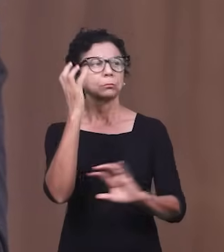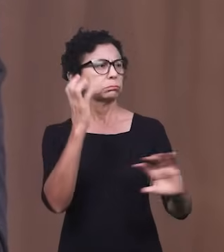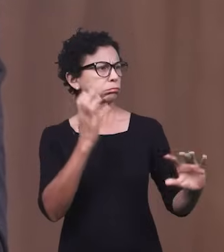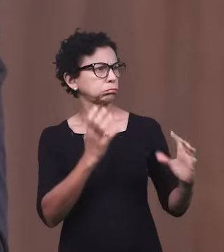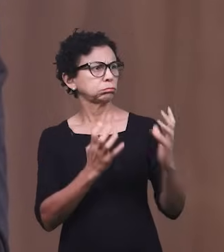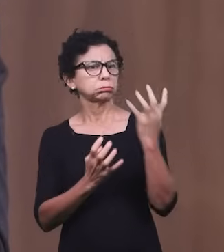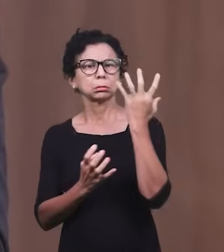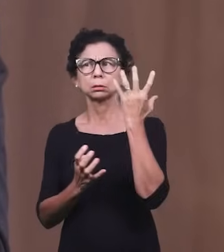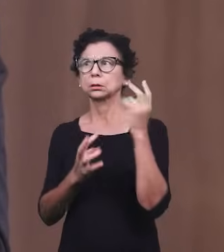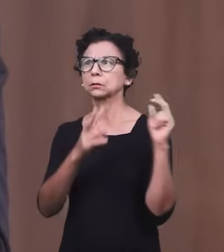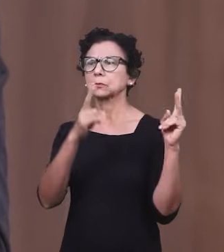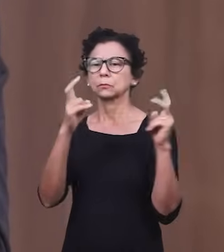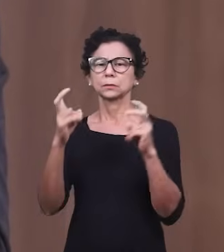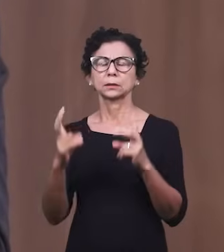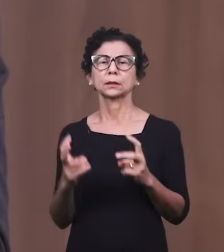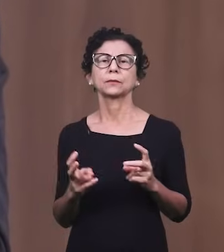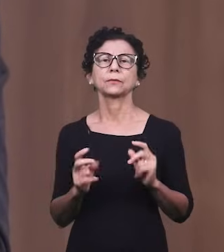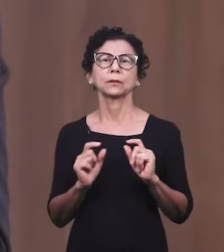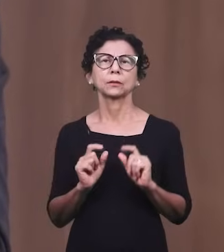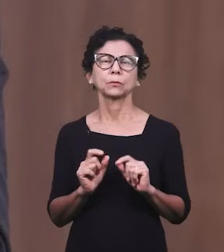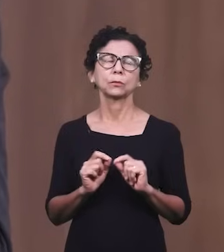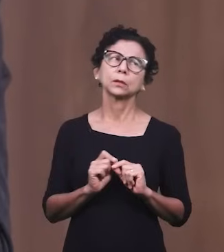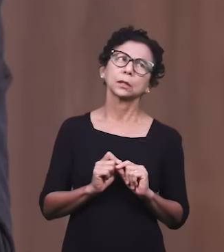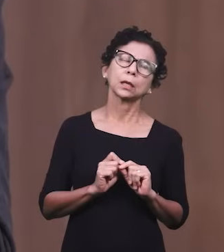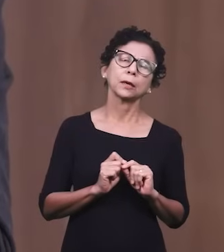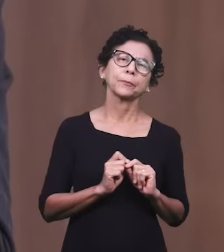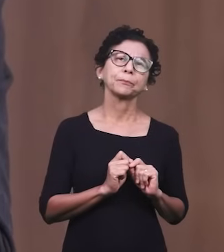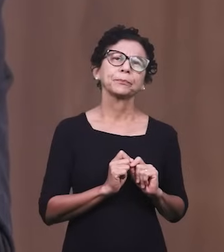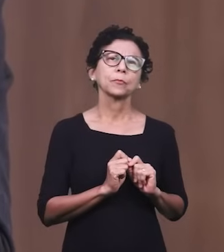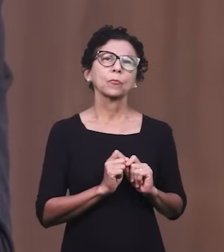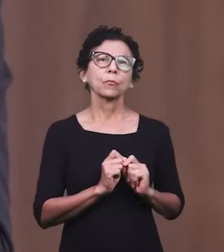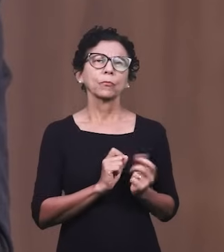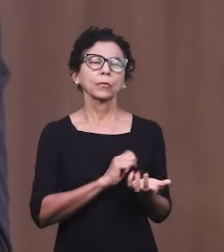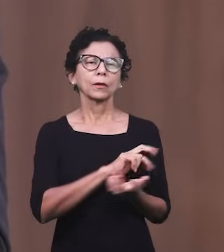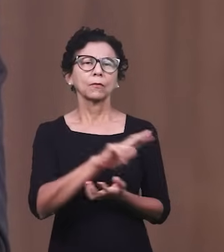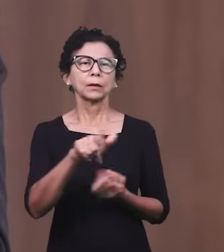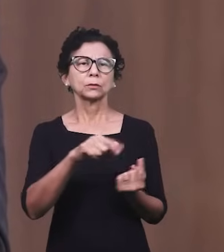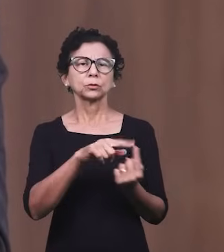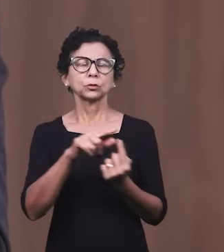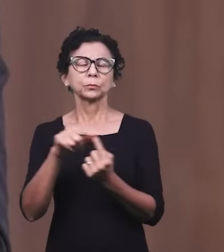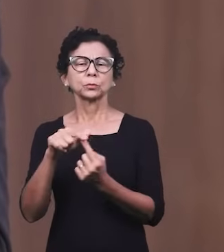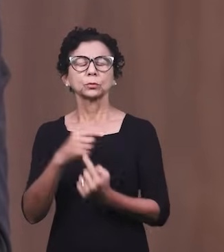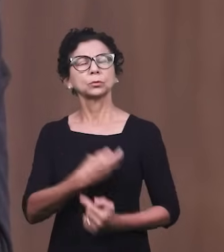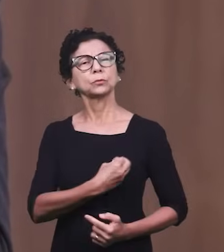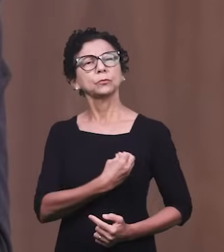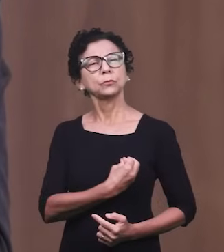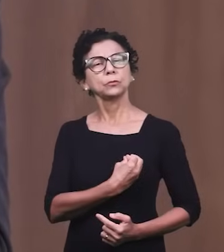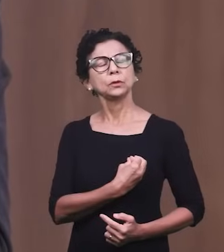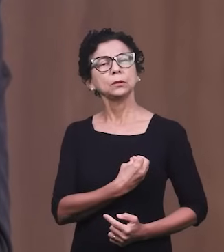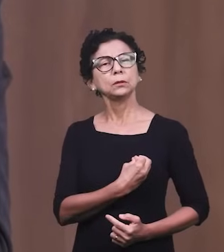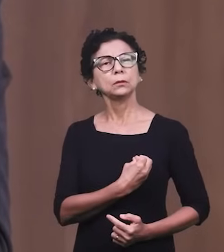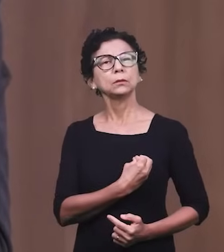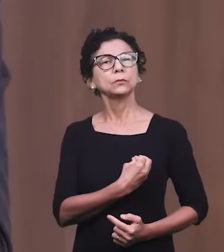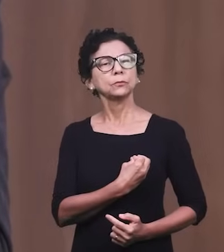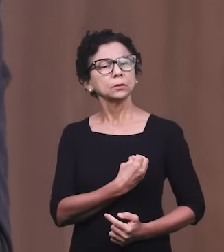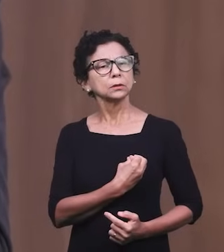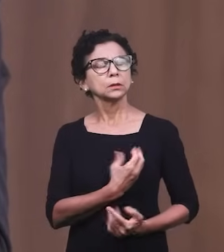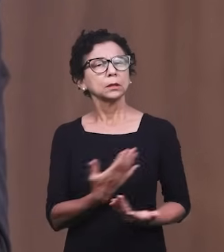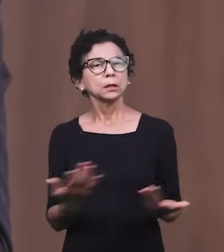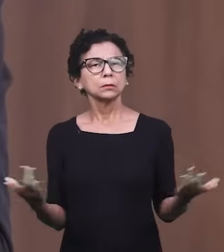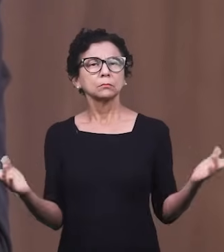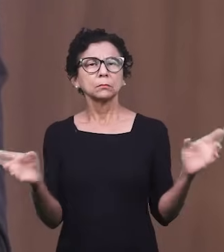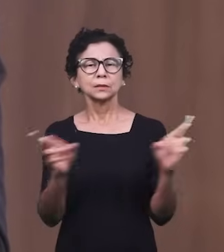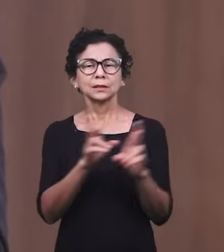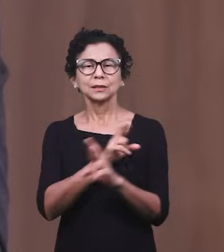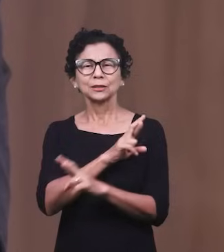relações não é entre entre os seres vivos eh principalmente relações que Muitas delas